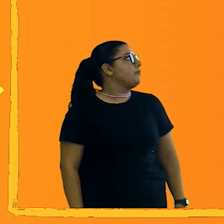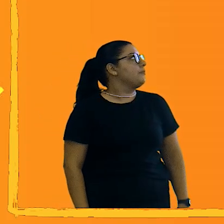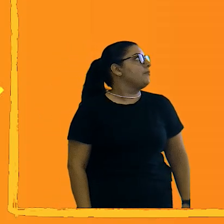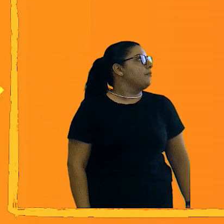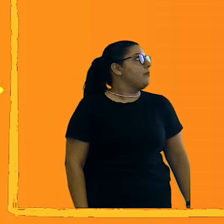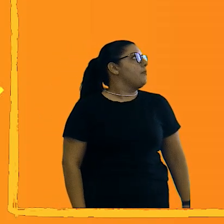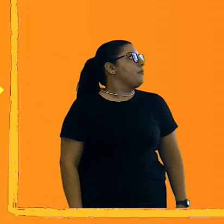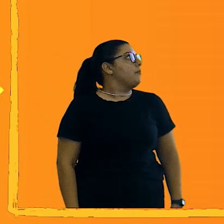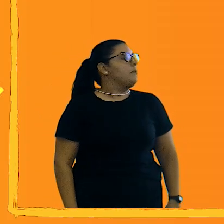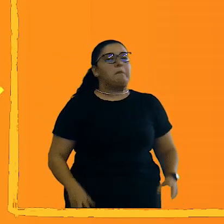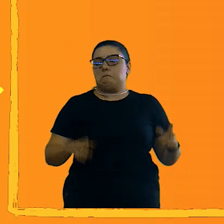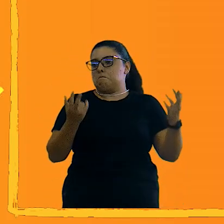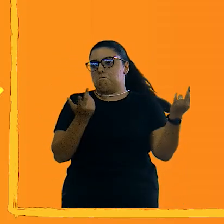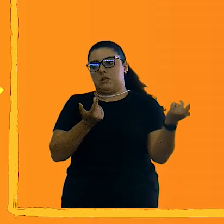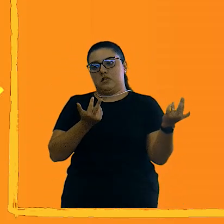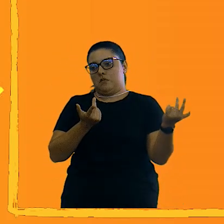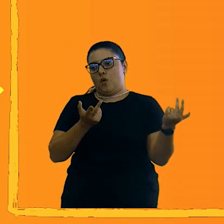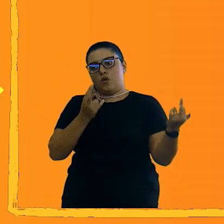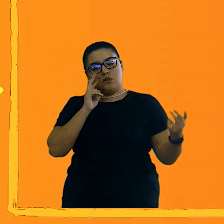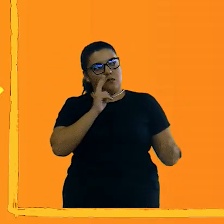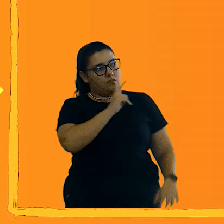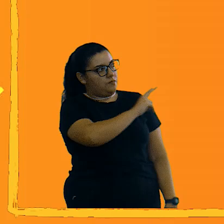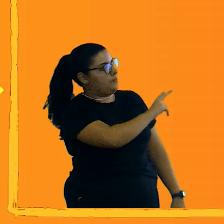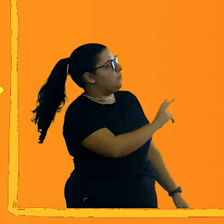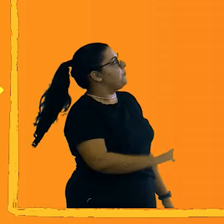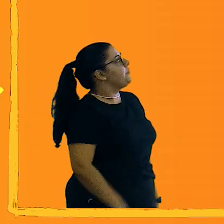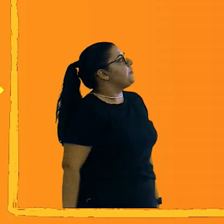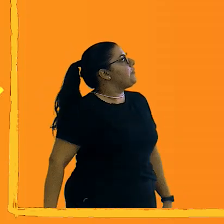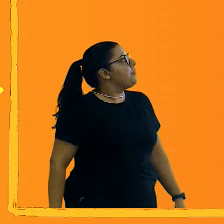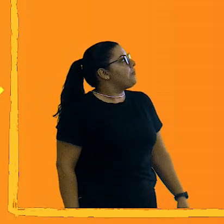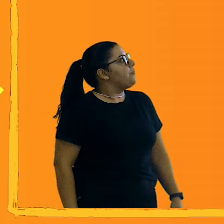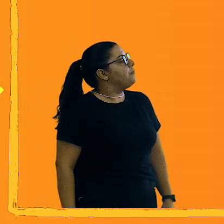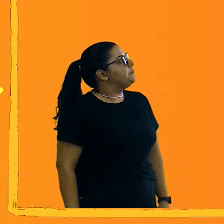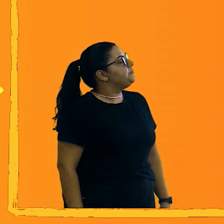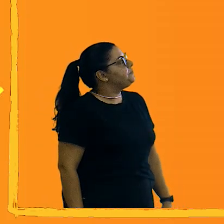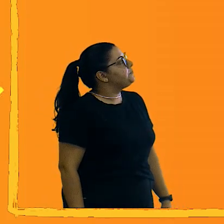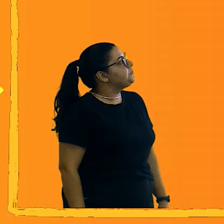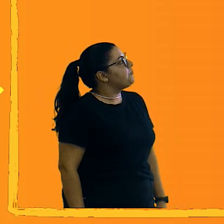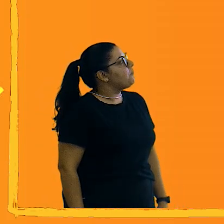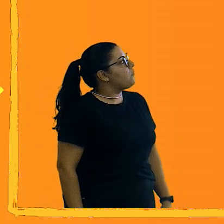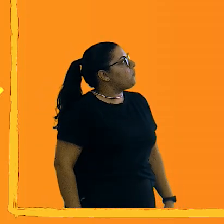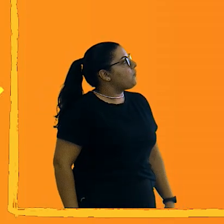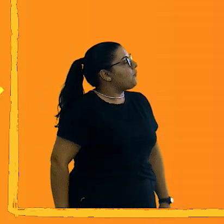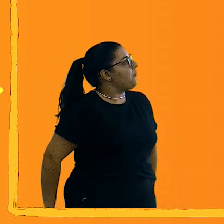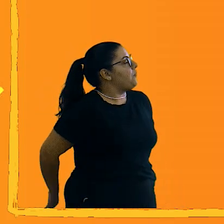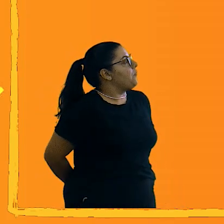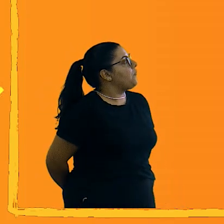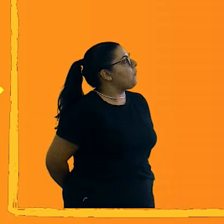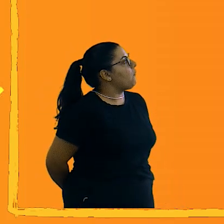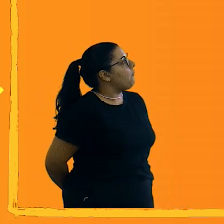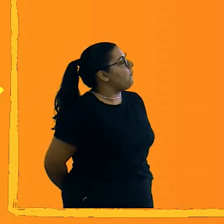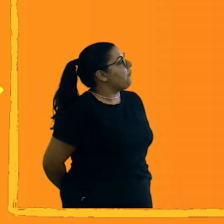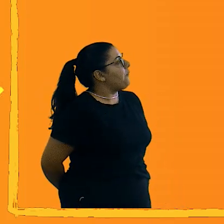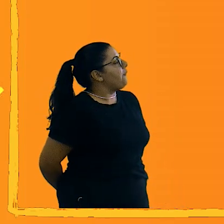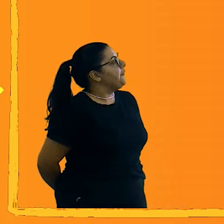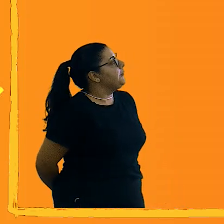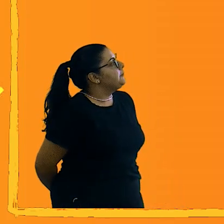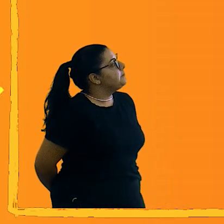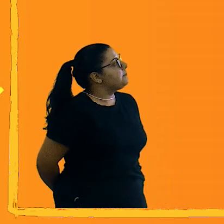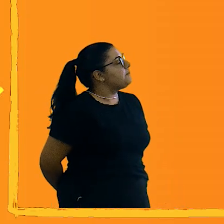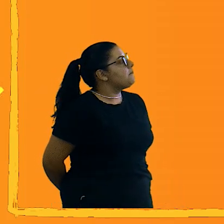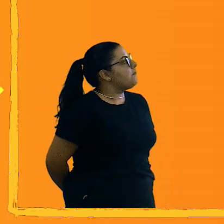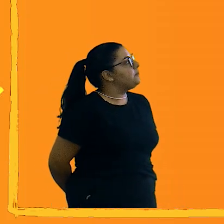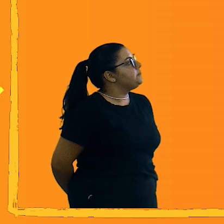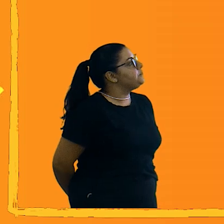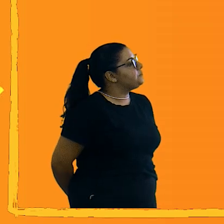= k significa dizer que o x iG k so 2 3y igual